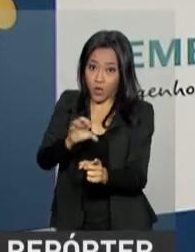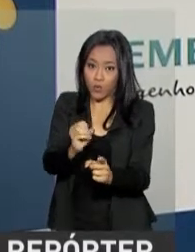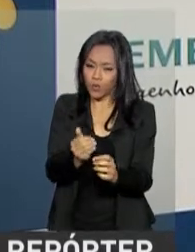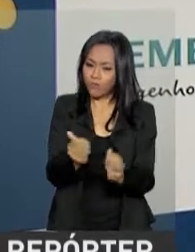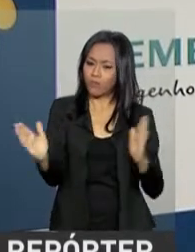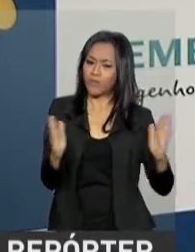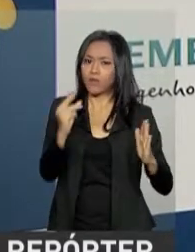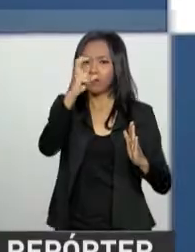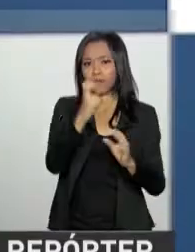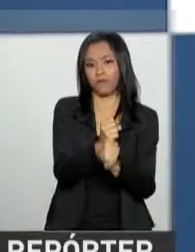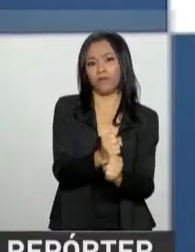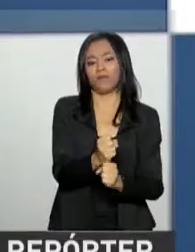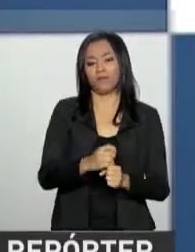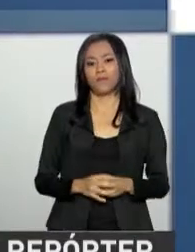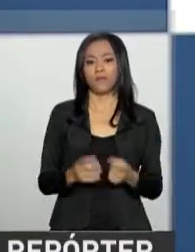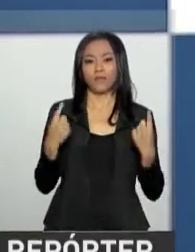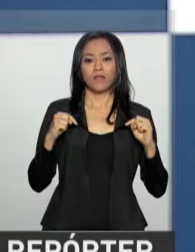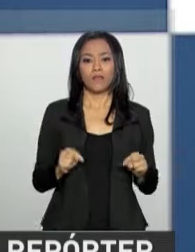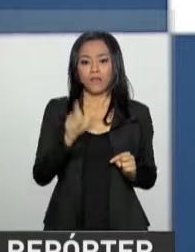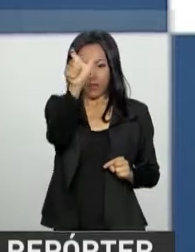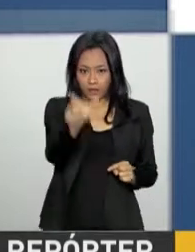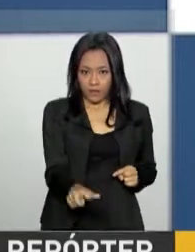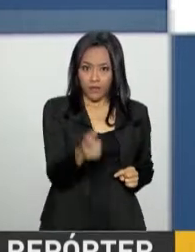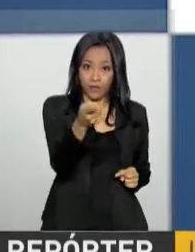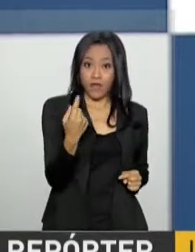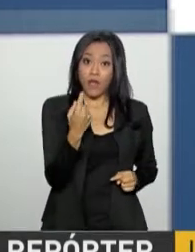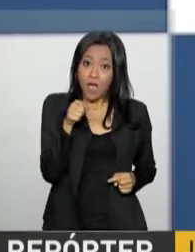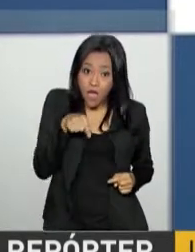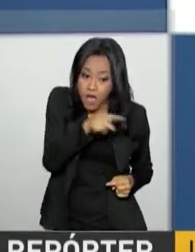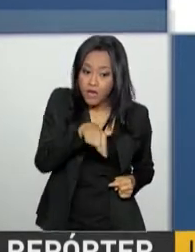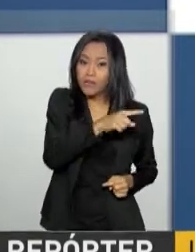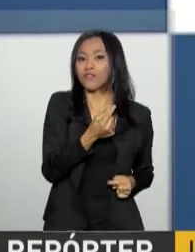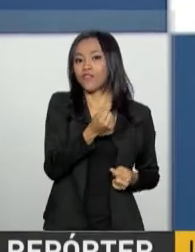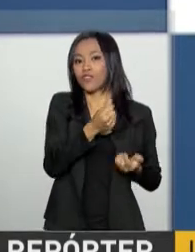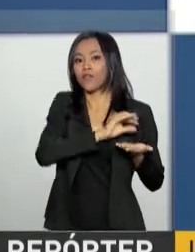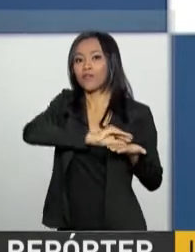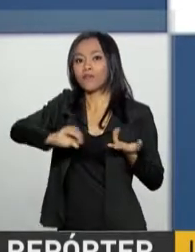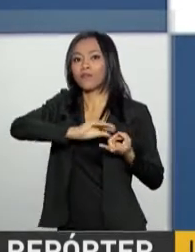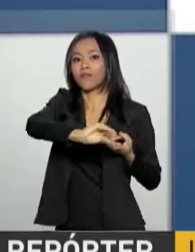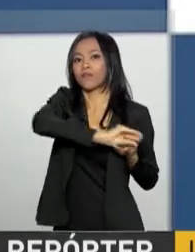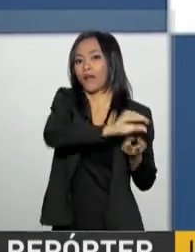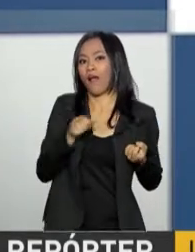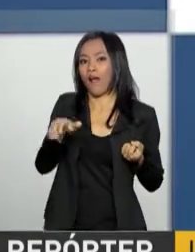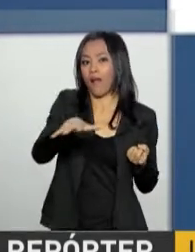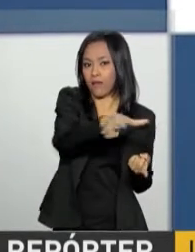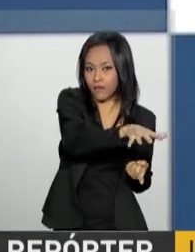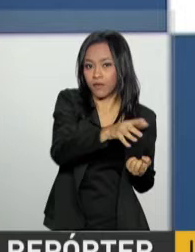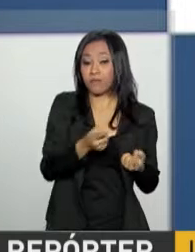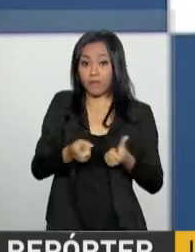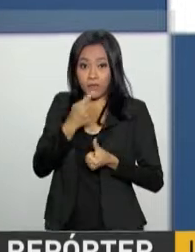próximos 5 anos. Esses investimentos vão para as seguintes áreas. Em primeiro